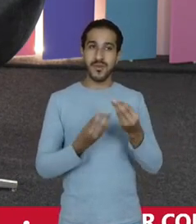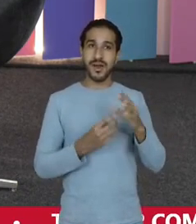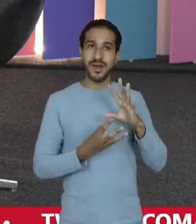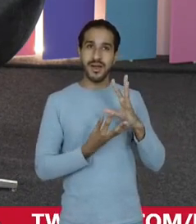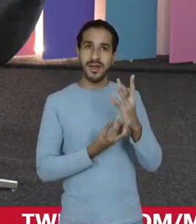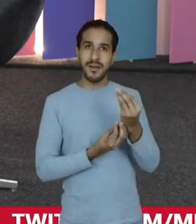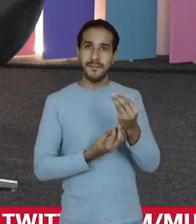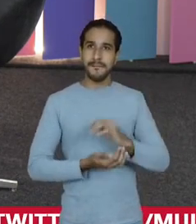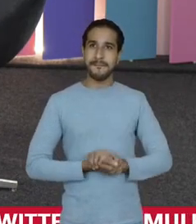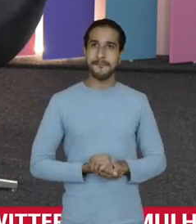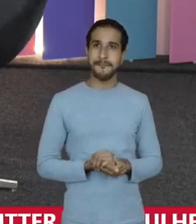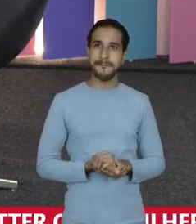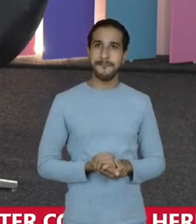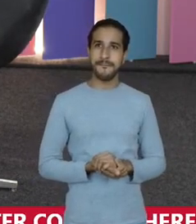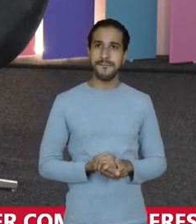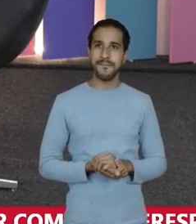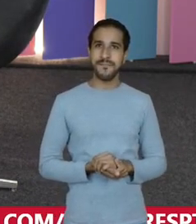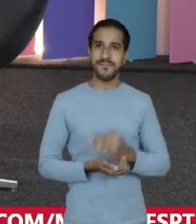arte.